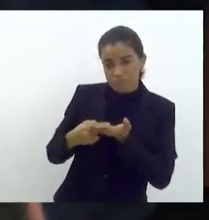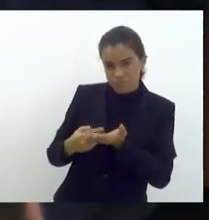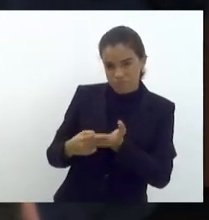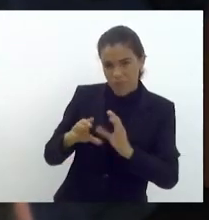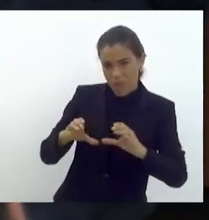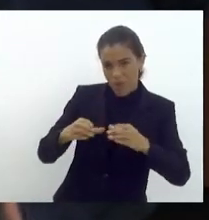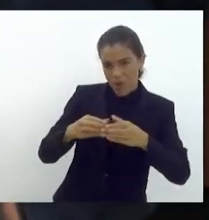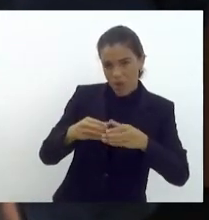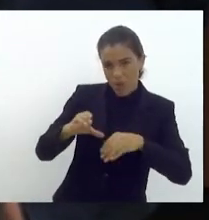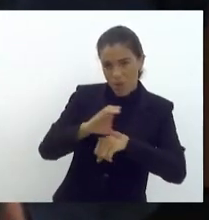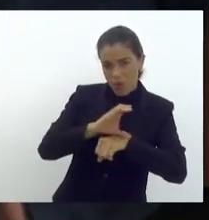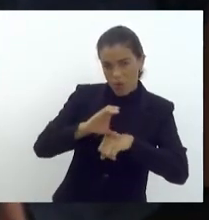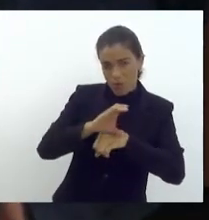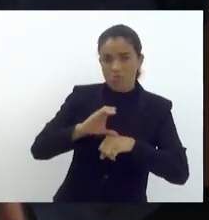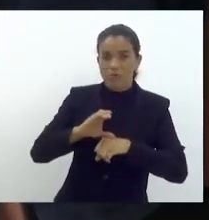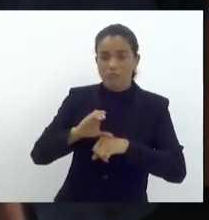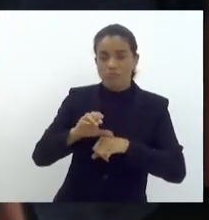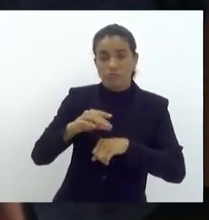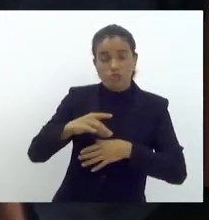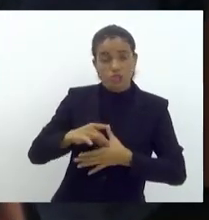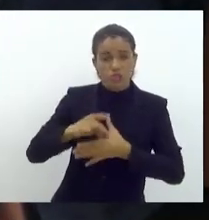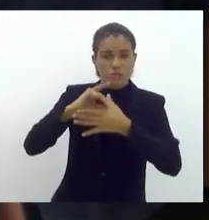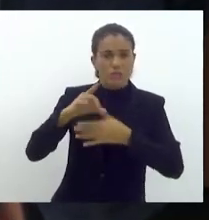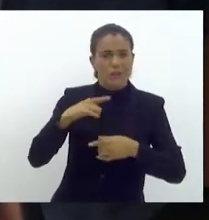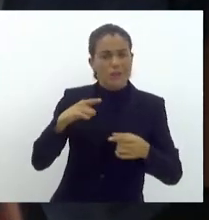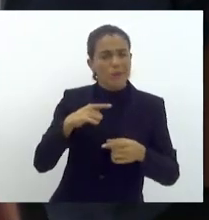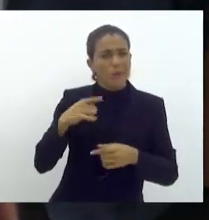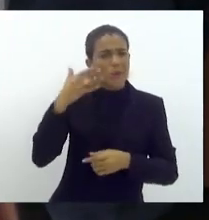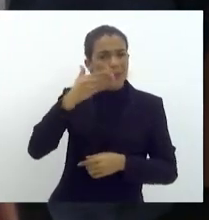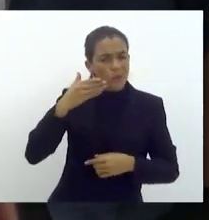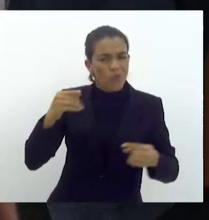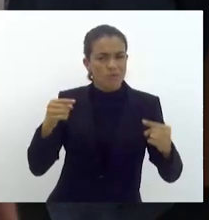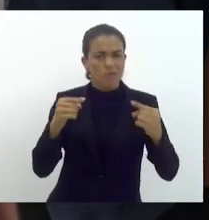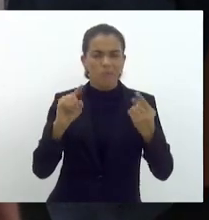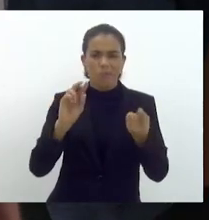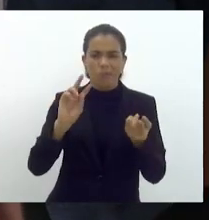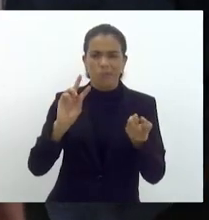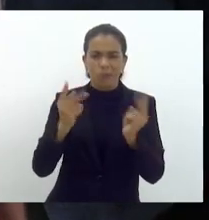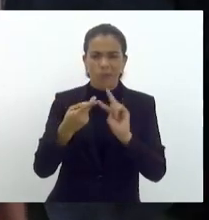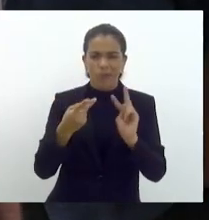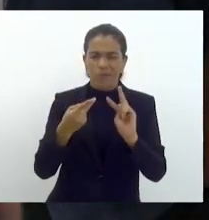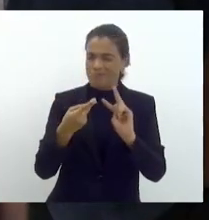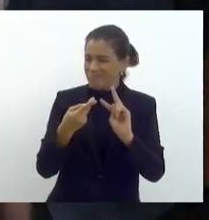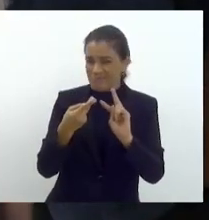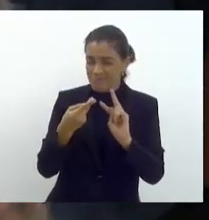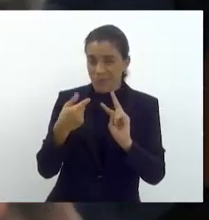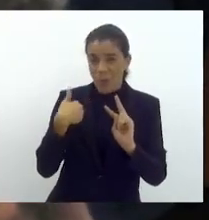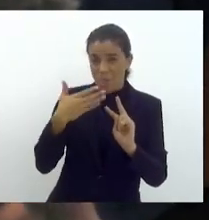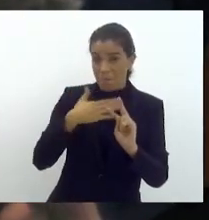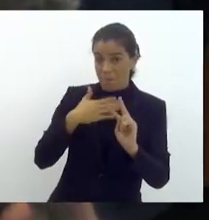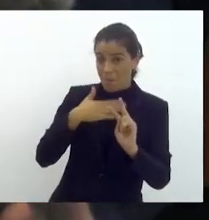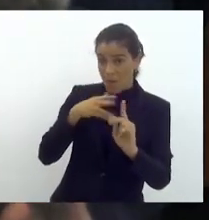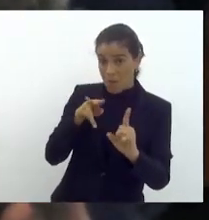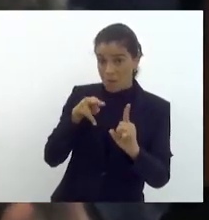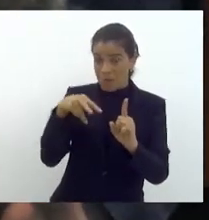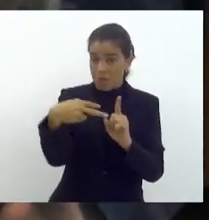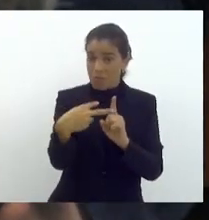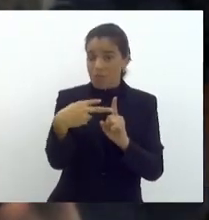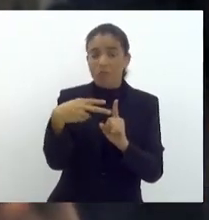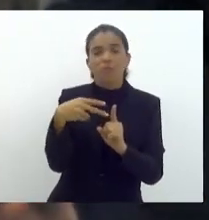tá vendo uma contradição fruto no entendimento de